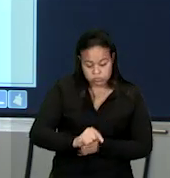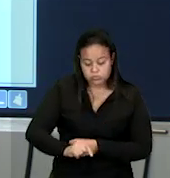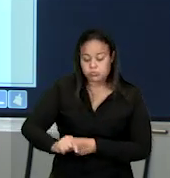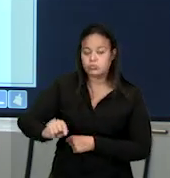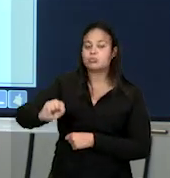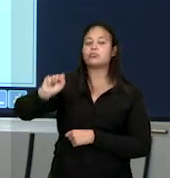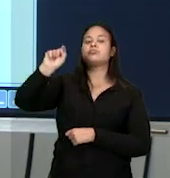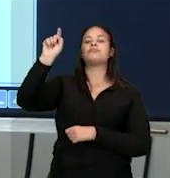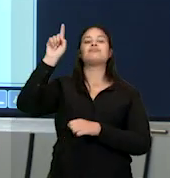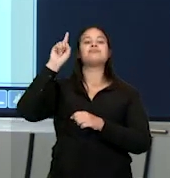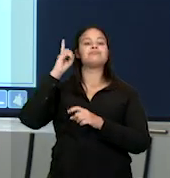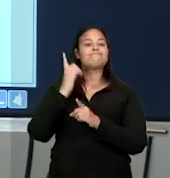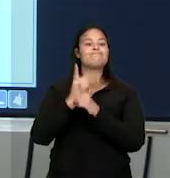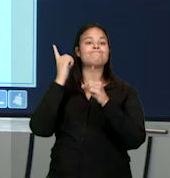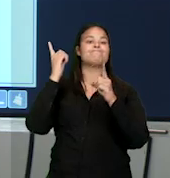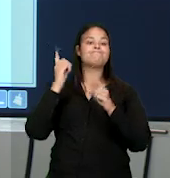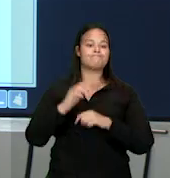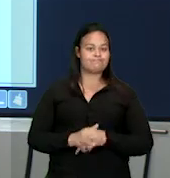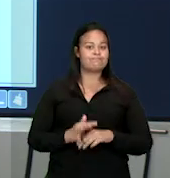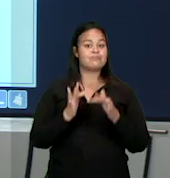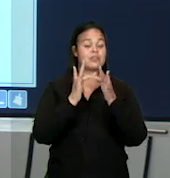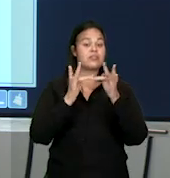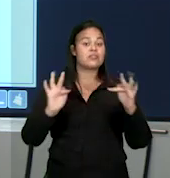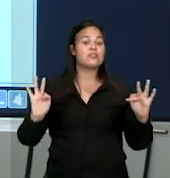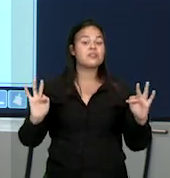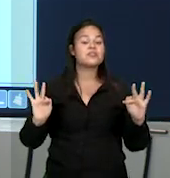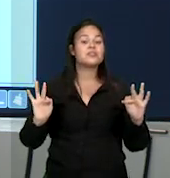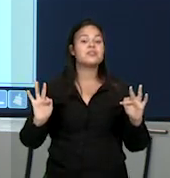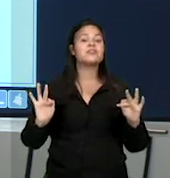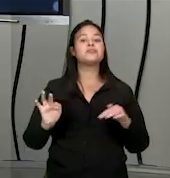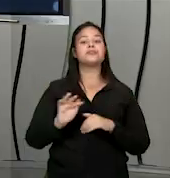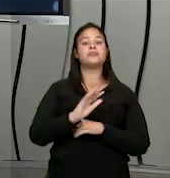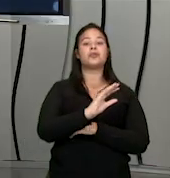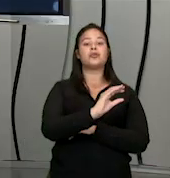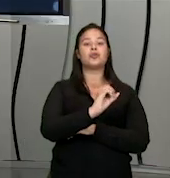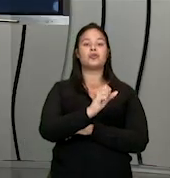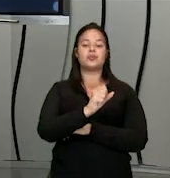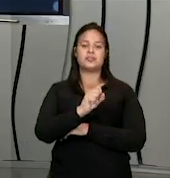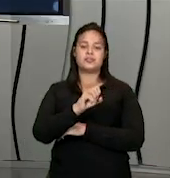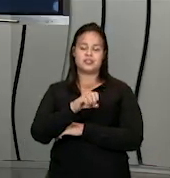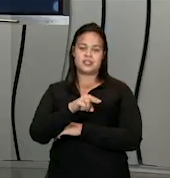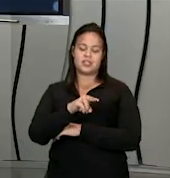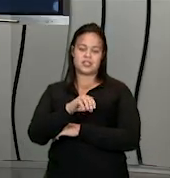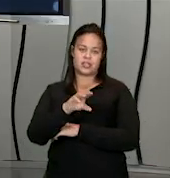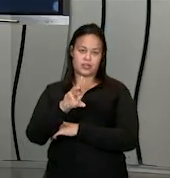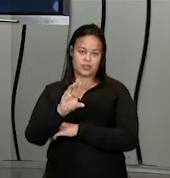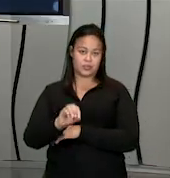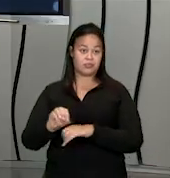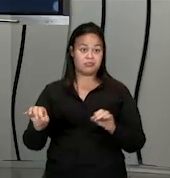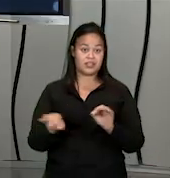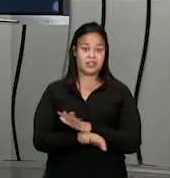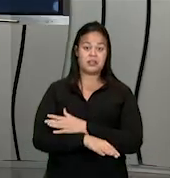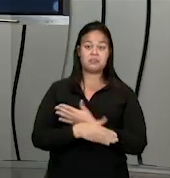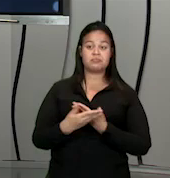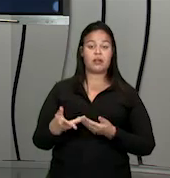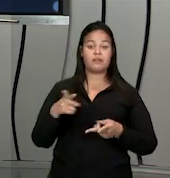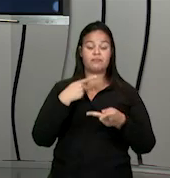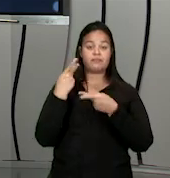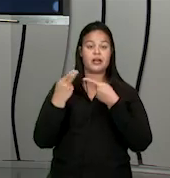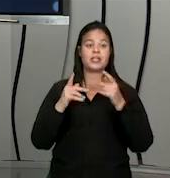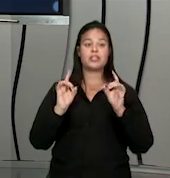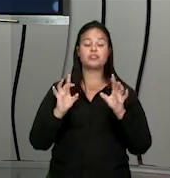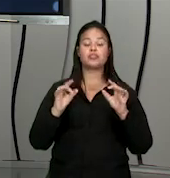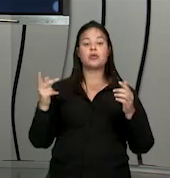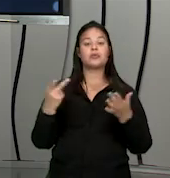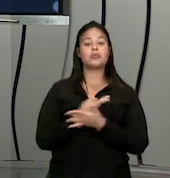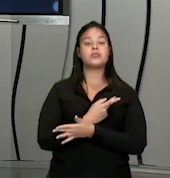e aí você tem a função de cosseno. E para terminar, eu vou só falar vai